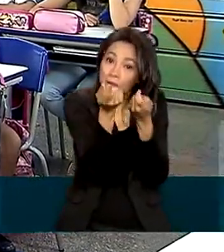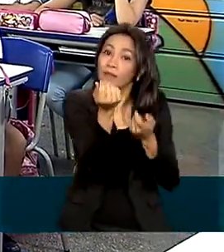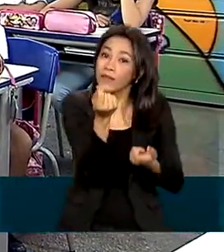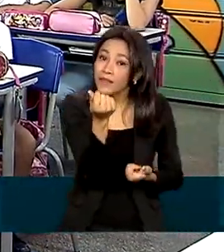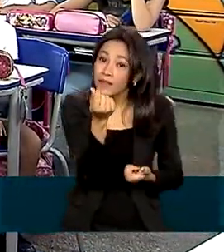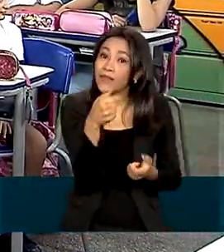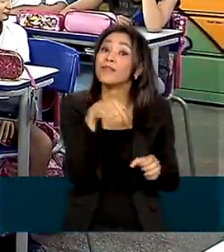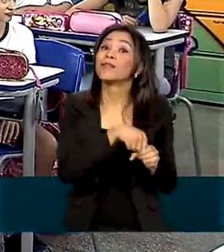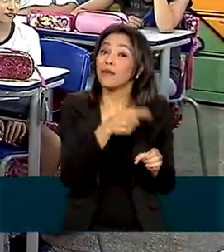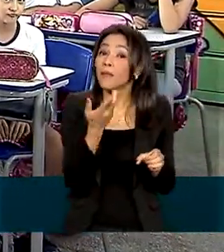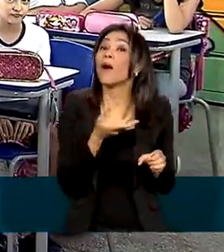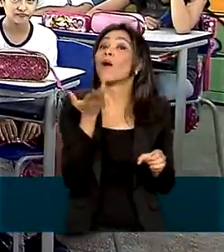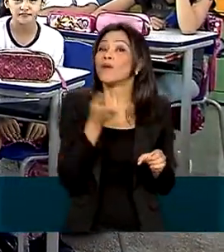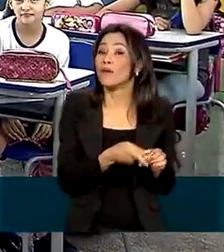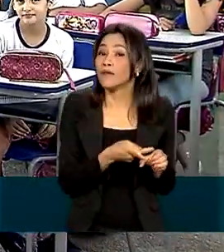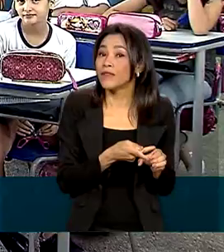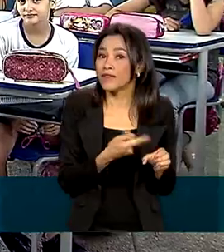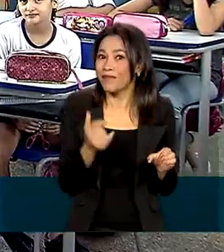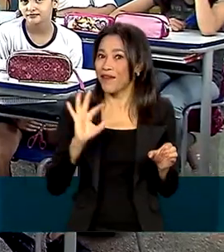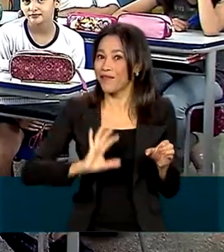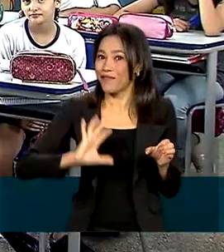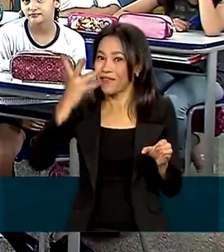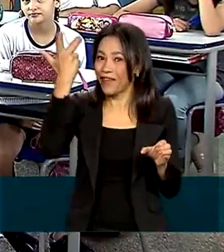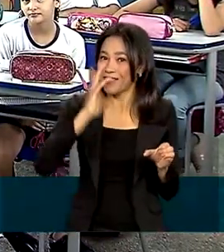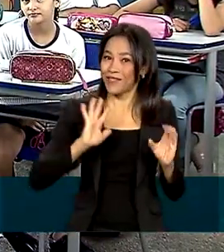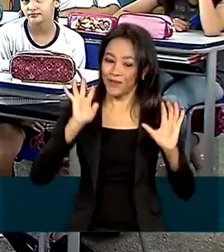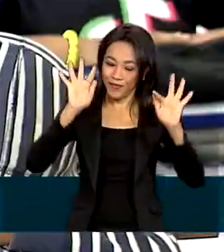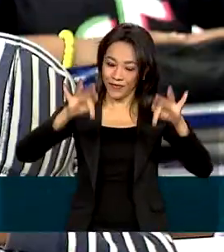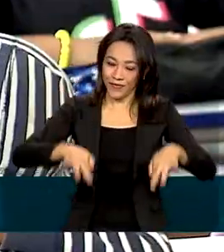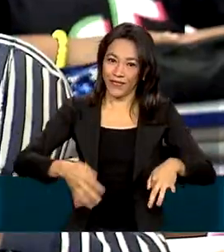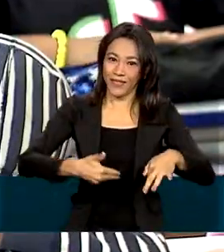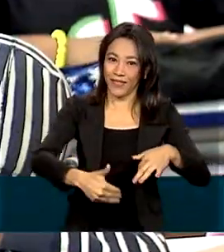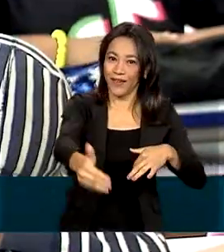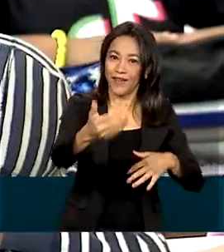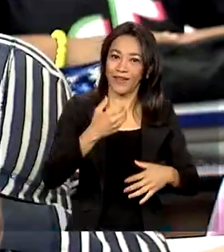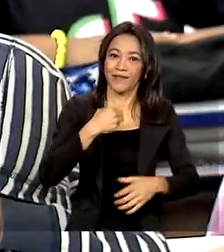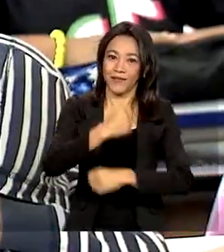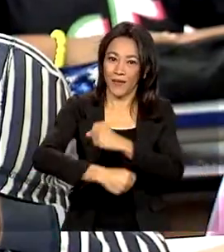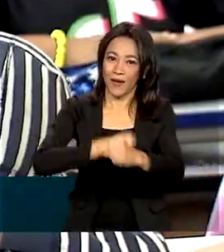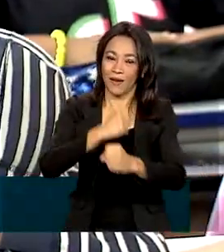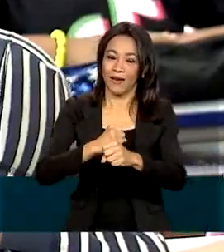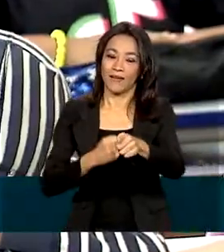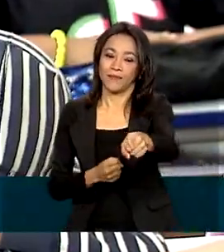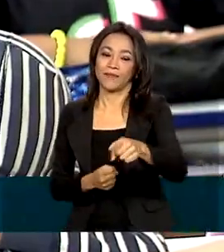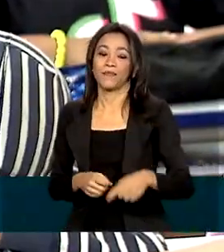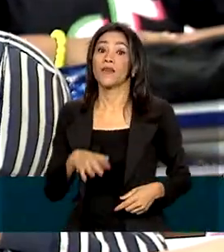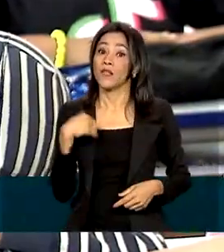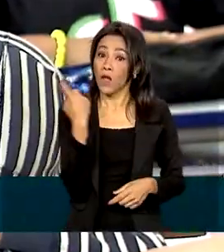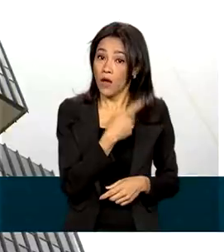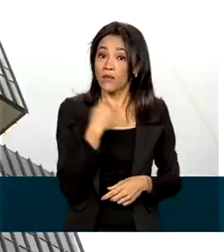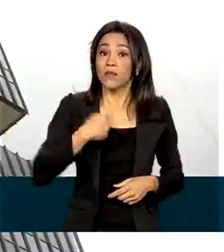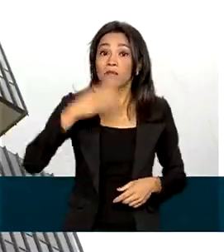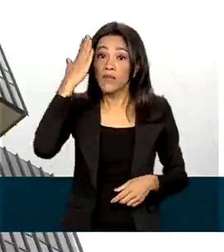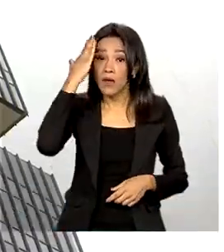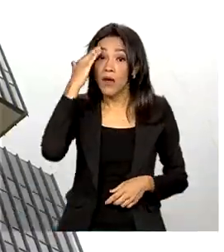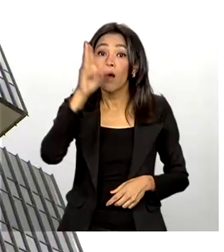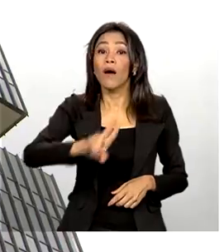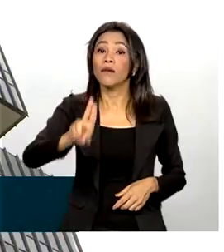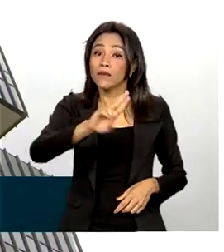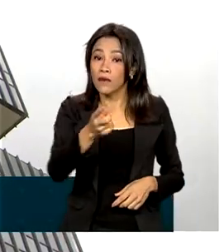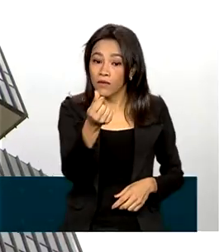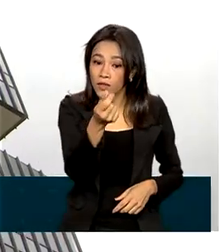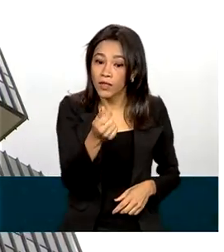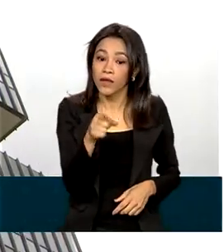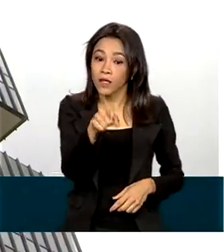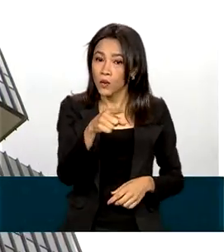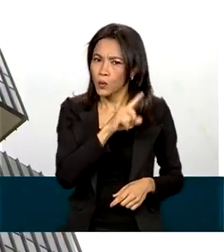para onde que vai esse dinheiro? Para a festa de fim de ano. A gente tem que saber usar o nosso dinheiro. As atividades